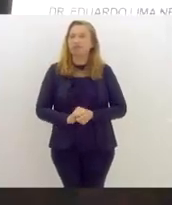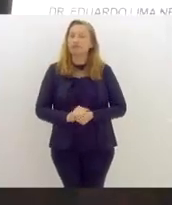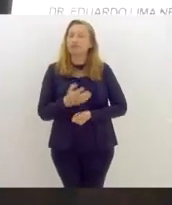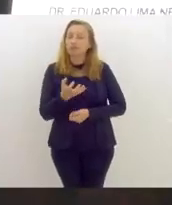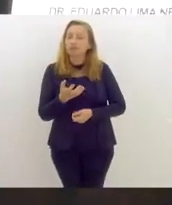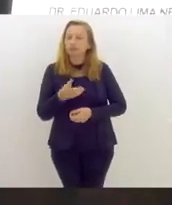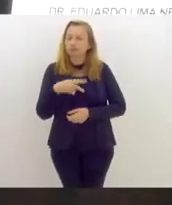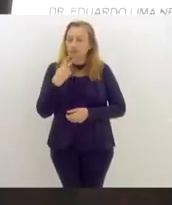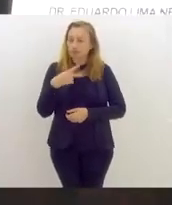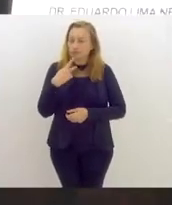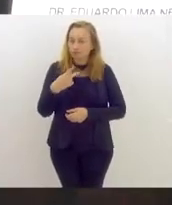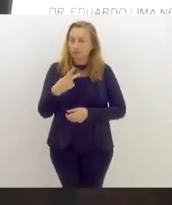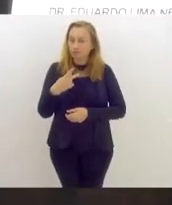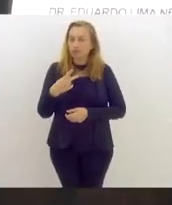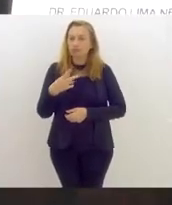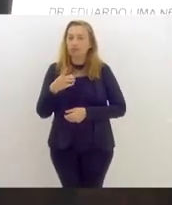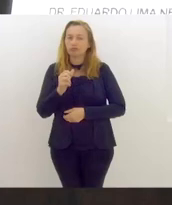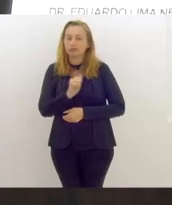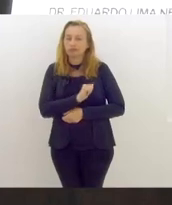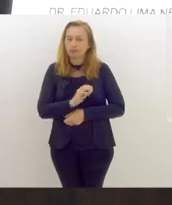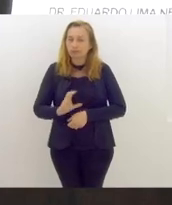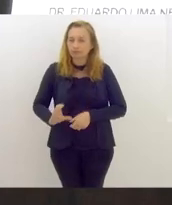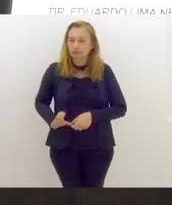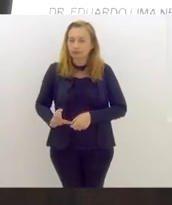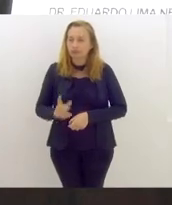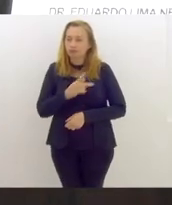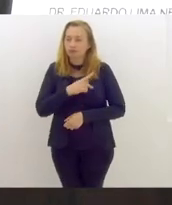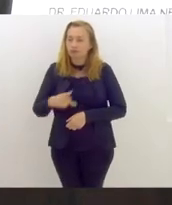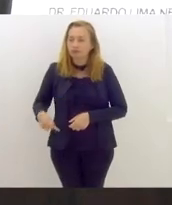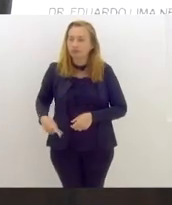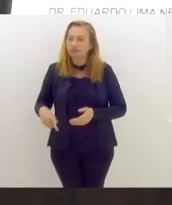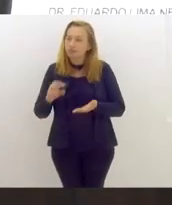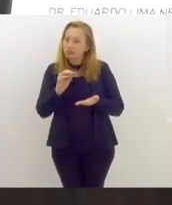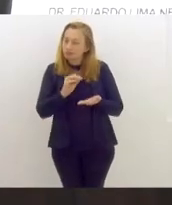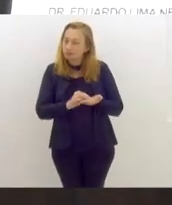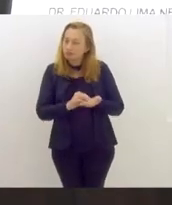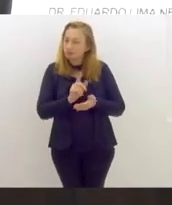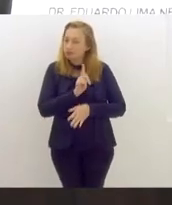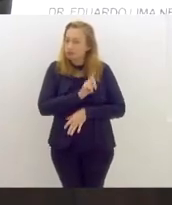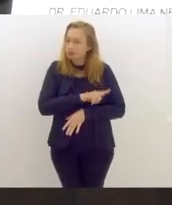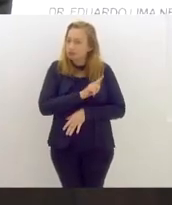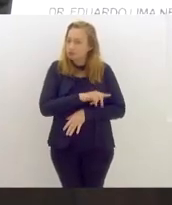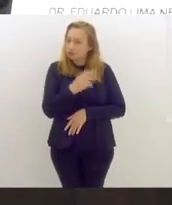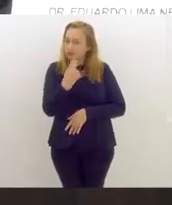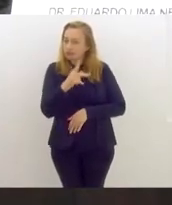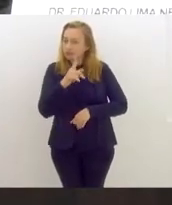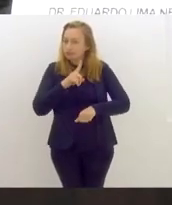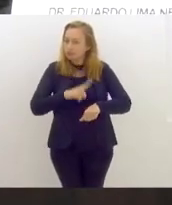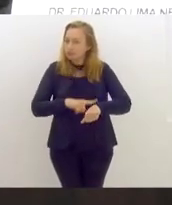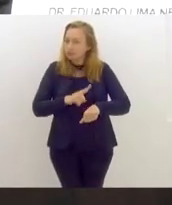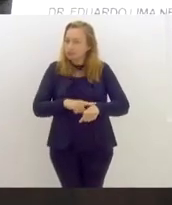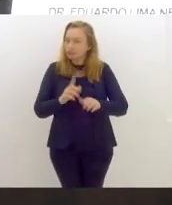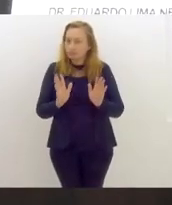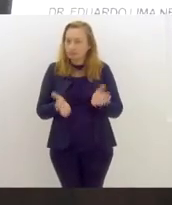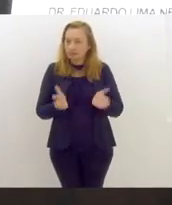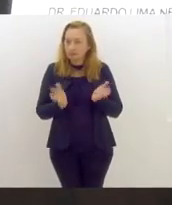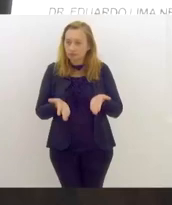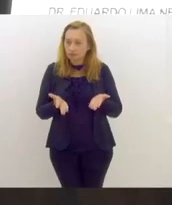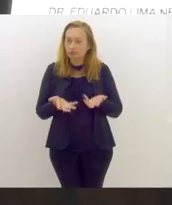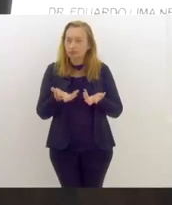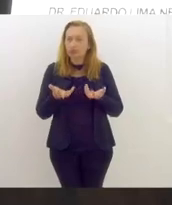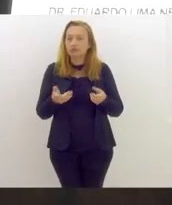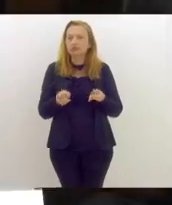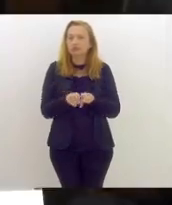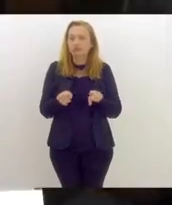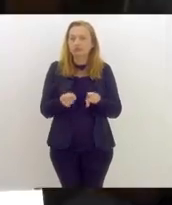quero dizer Presidente André Ceciliano que faltava na sua gestão esse que nós estamos vivendo hoje e quero